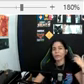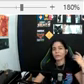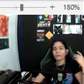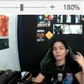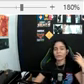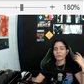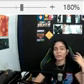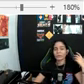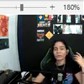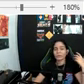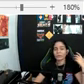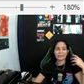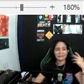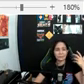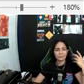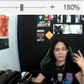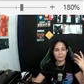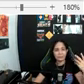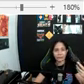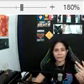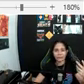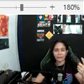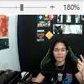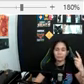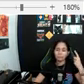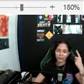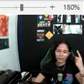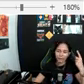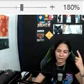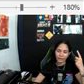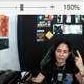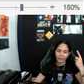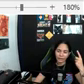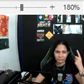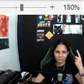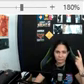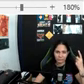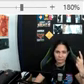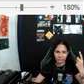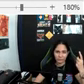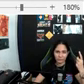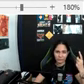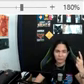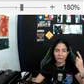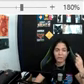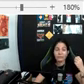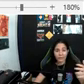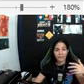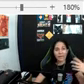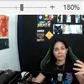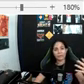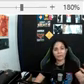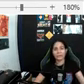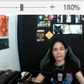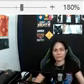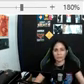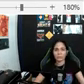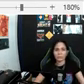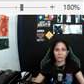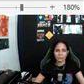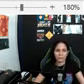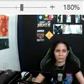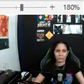Então, é lógico que o crescimento dela, tendo apenas uma refeição ao dia, vai